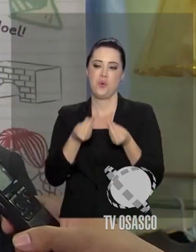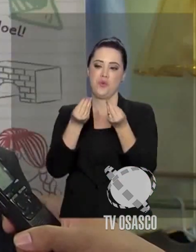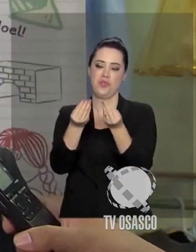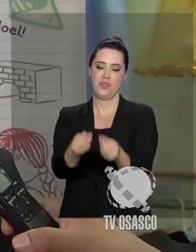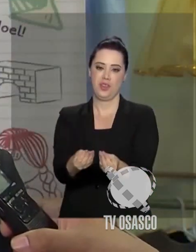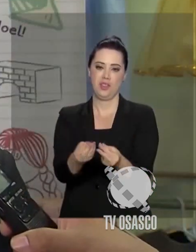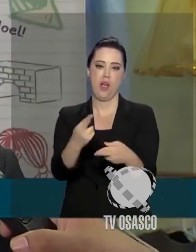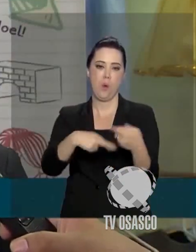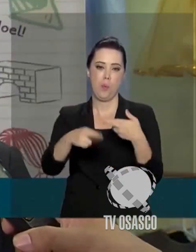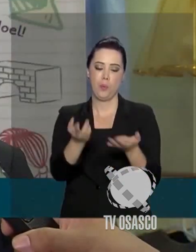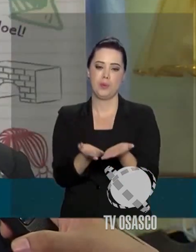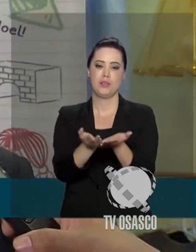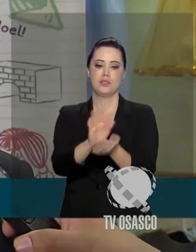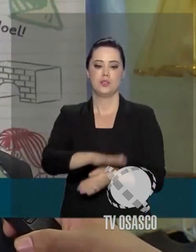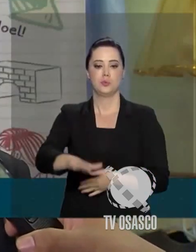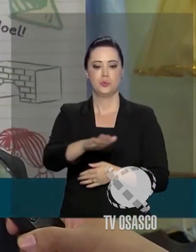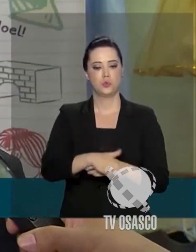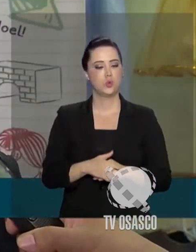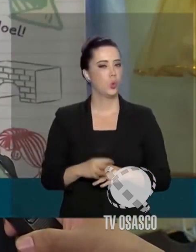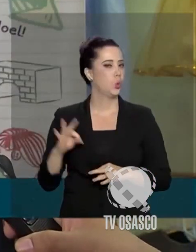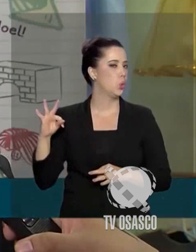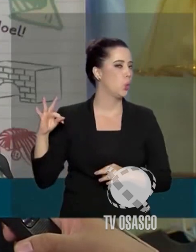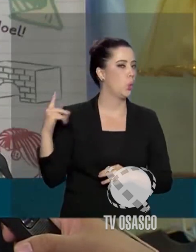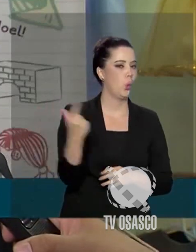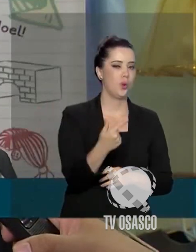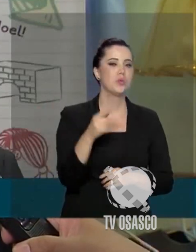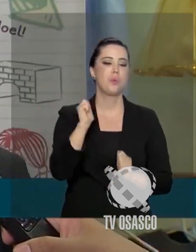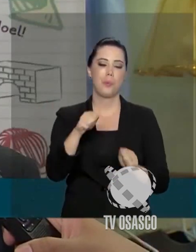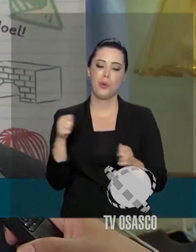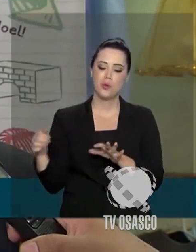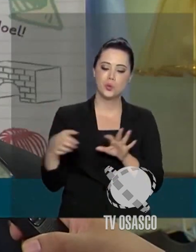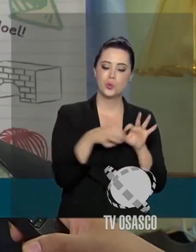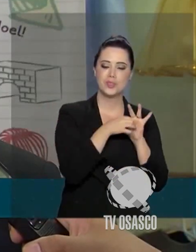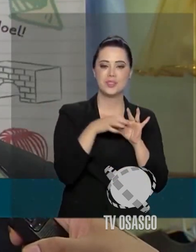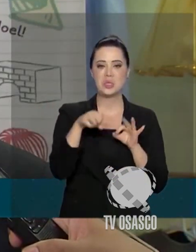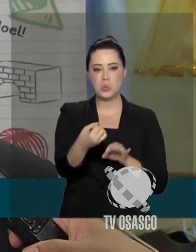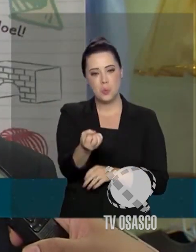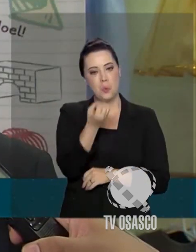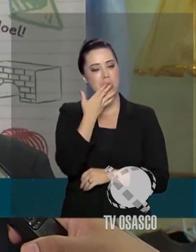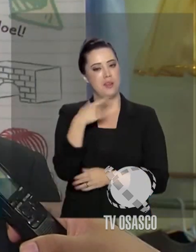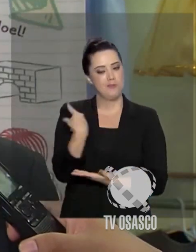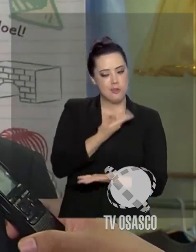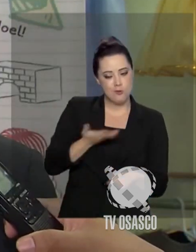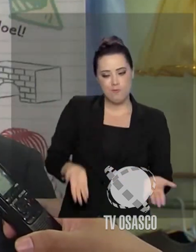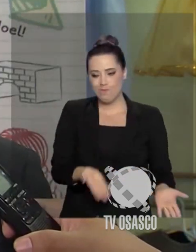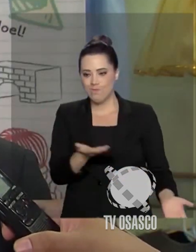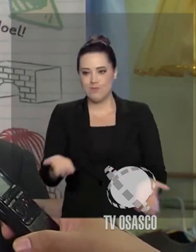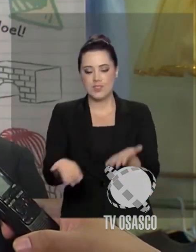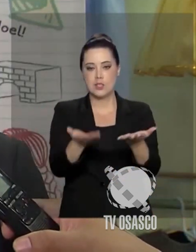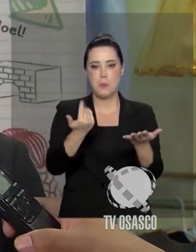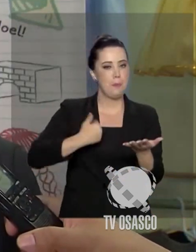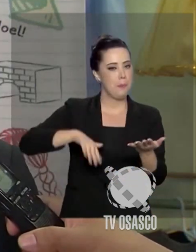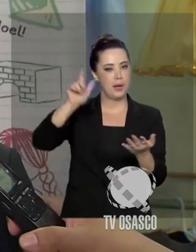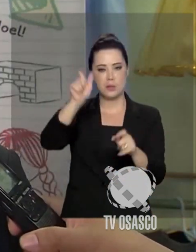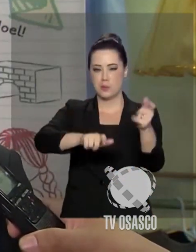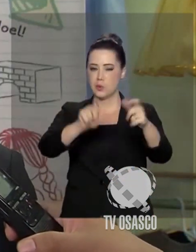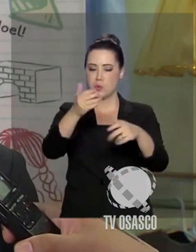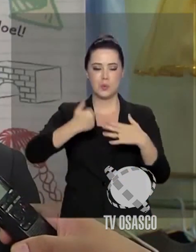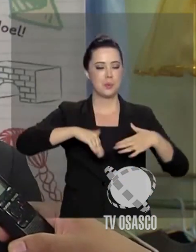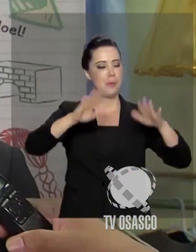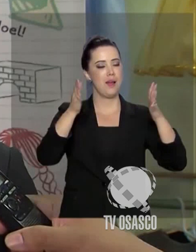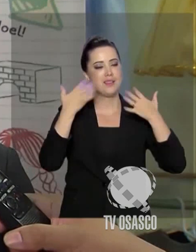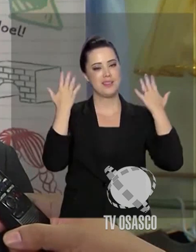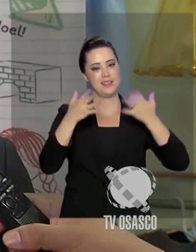Todos podem entrar nessa corrente do BEM e que a gente estimula. Quanto mais pessoas, mais